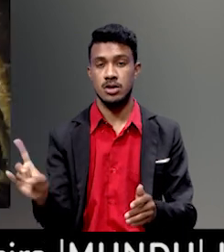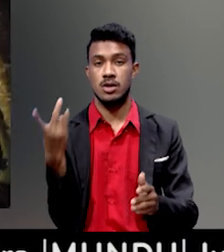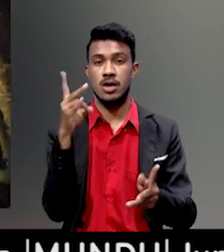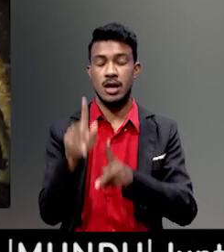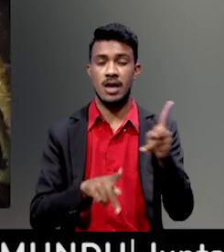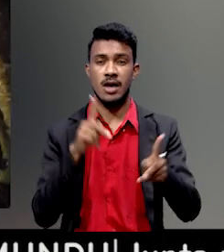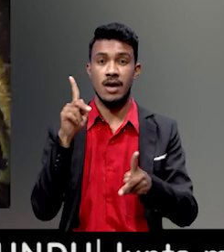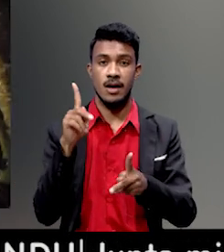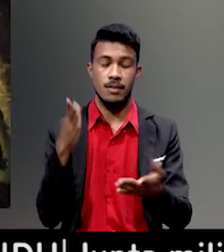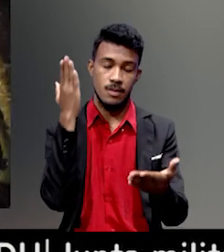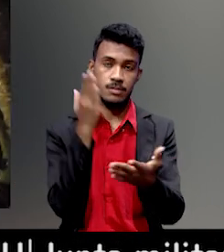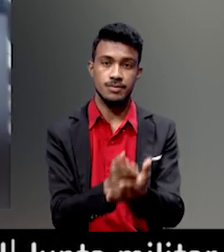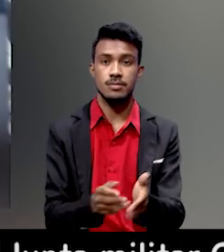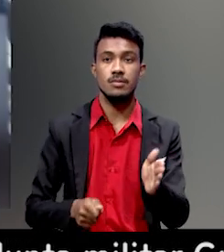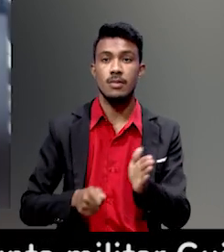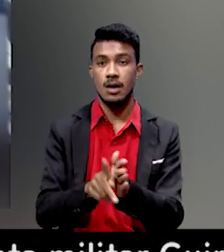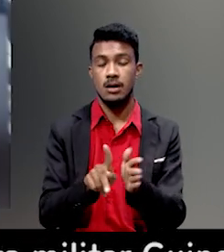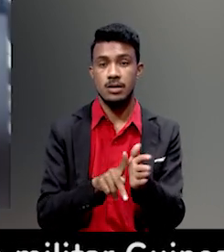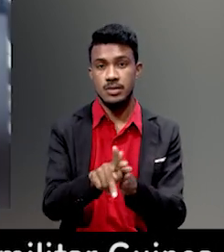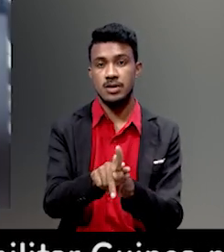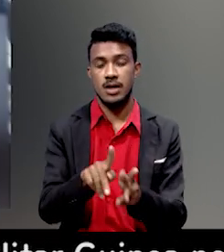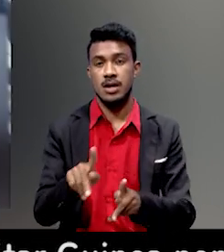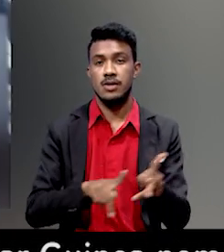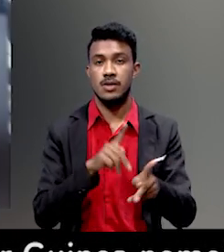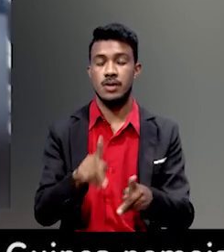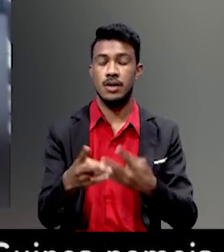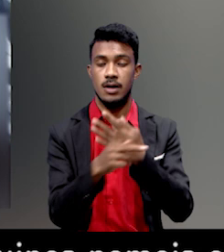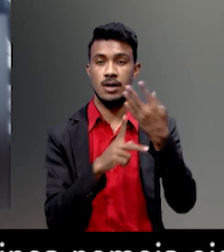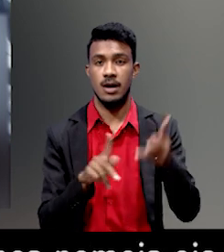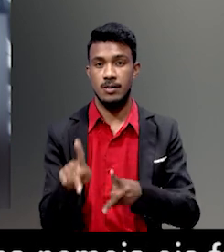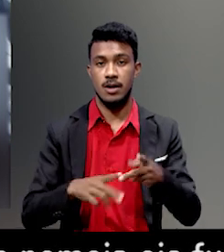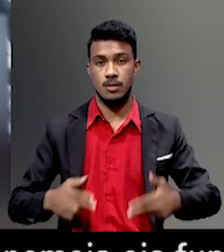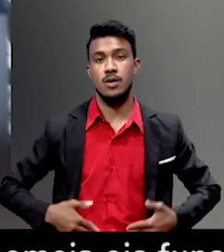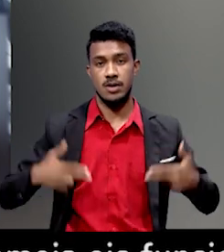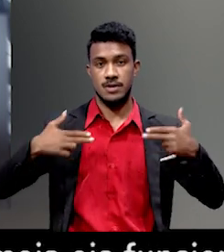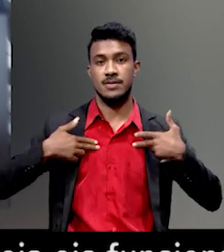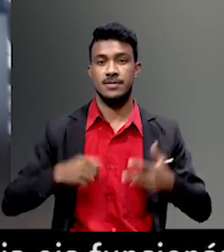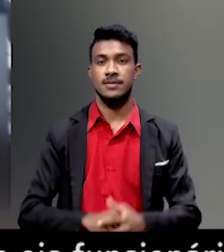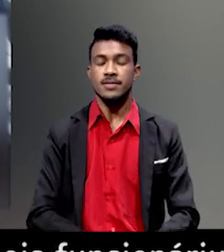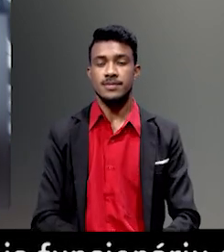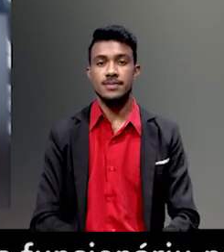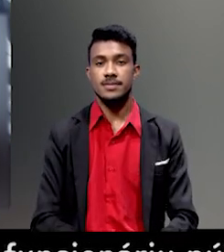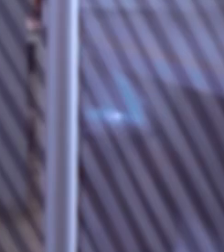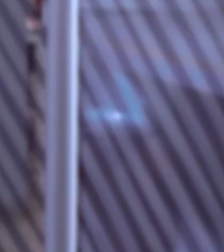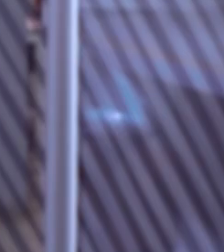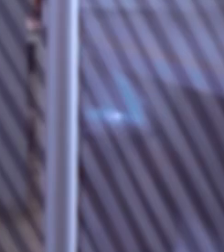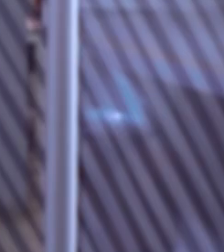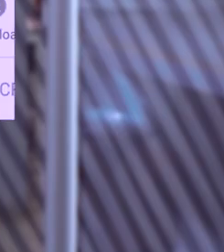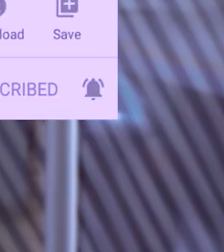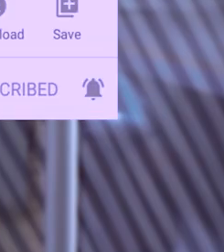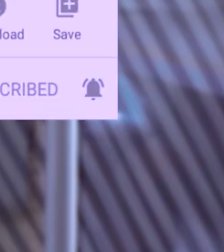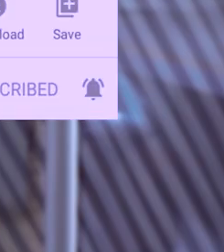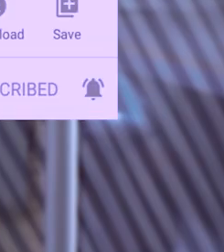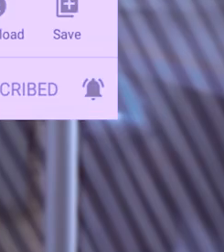makarsa sangroat, hodia kanek e manu habarak e mania vida. Na plan saber, Justino Nano, GMN. Que